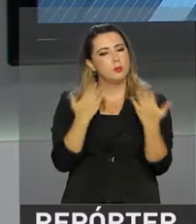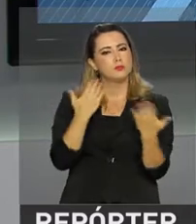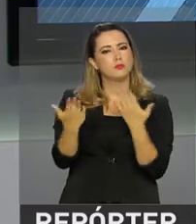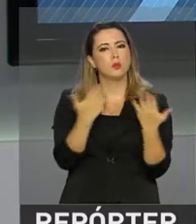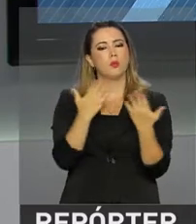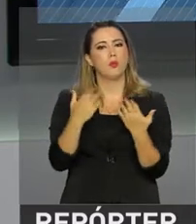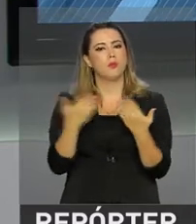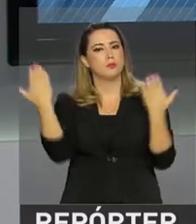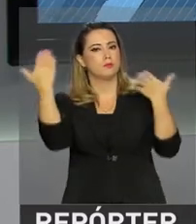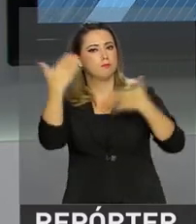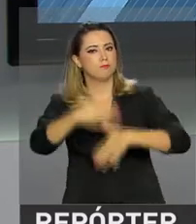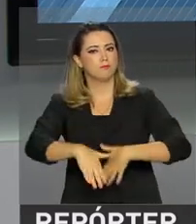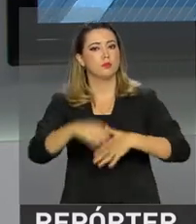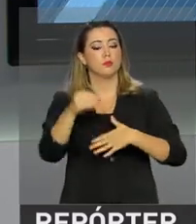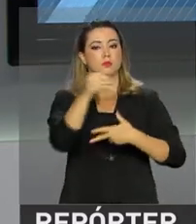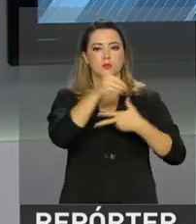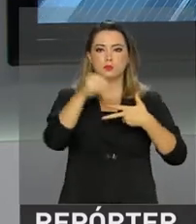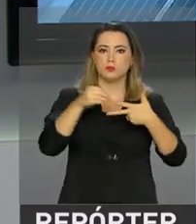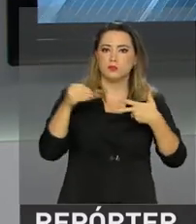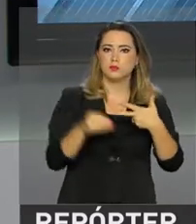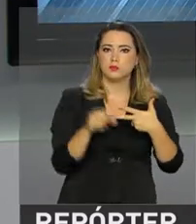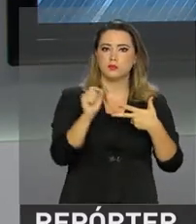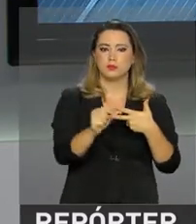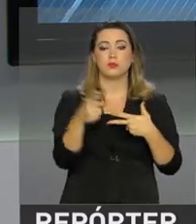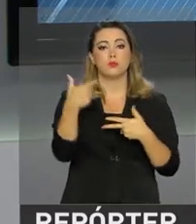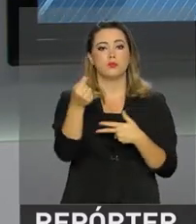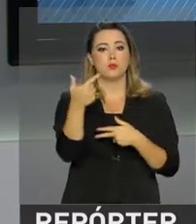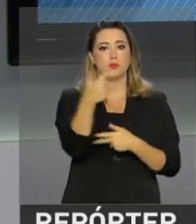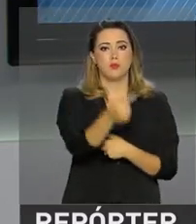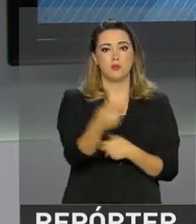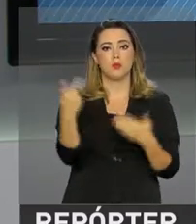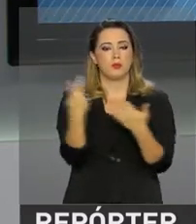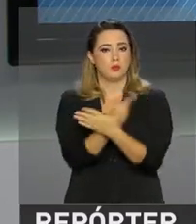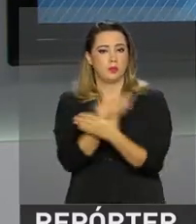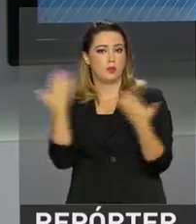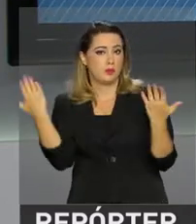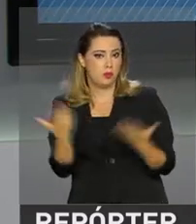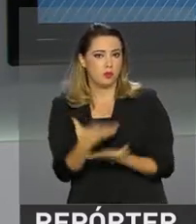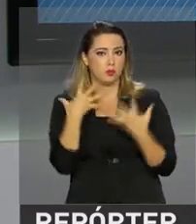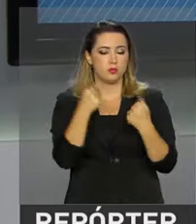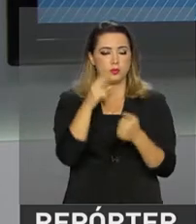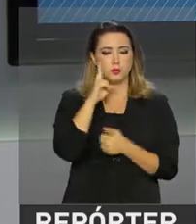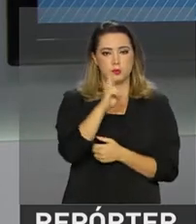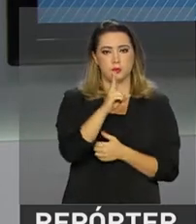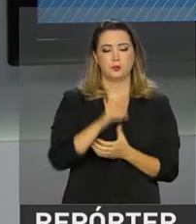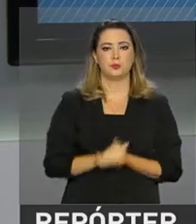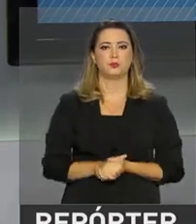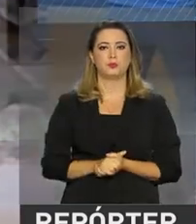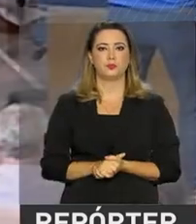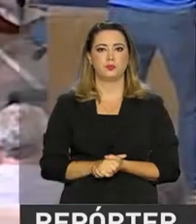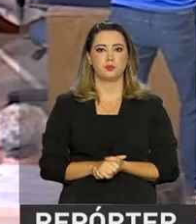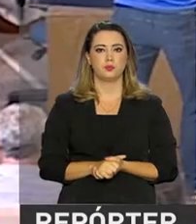último dia de provas do Exame Nacional do Ensino Médio, o Enem 2017, realizado hoje. Vamos acompanhar.